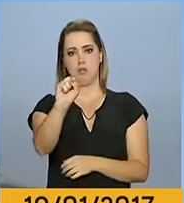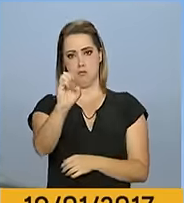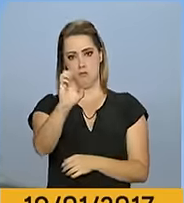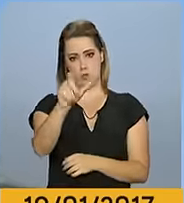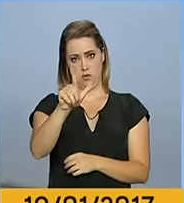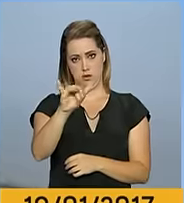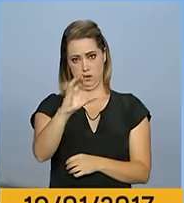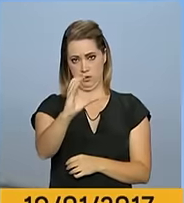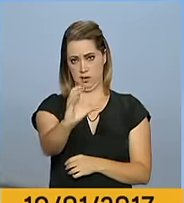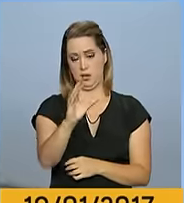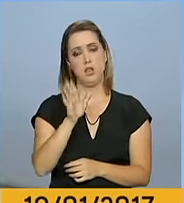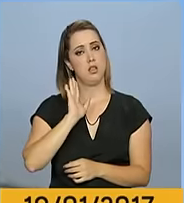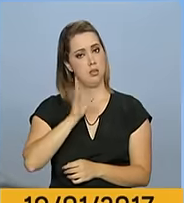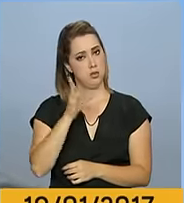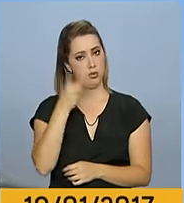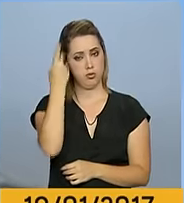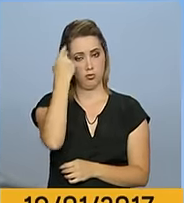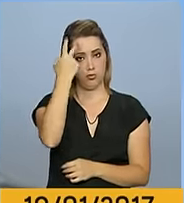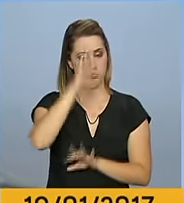tem naturalmente